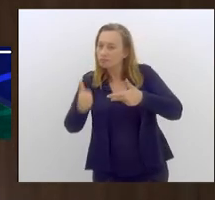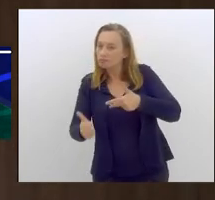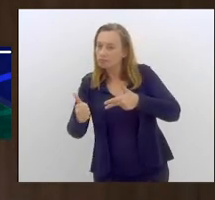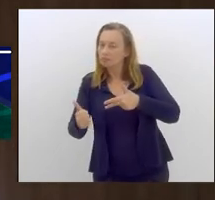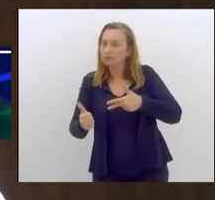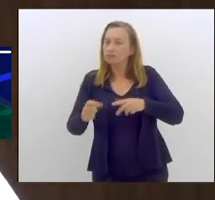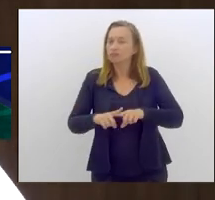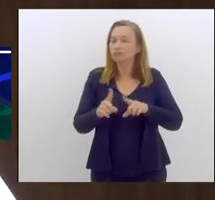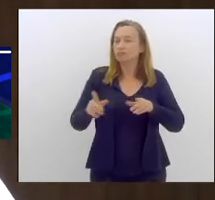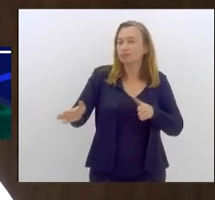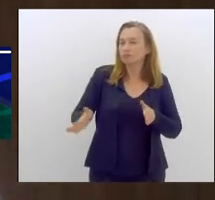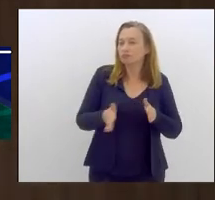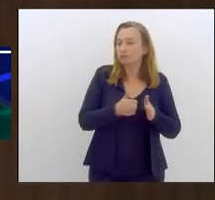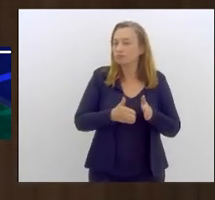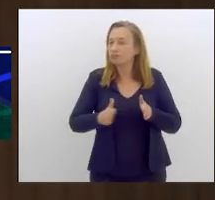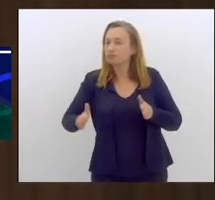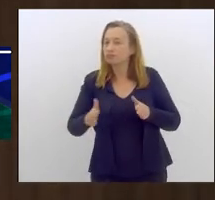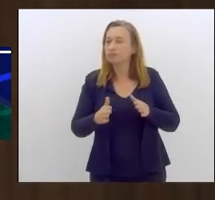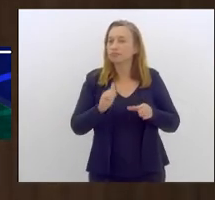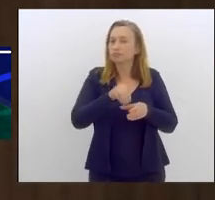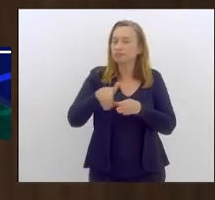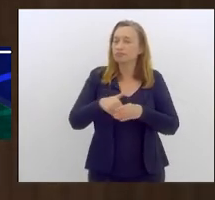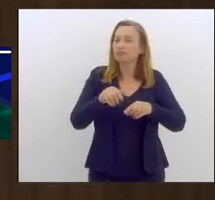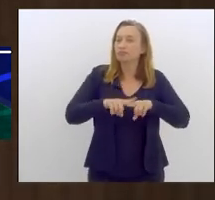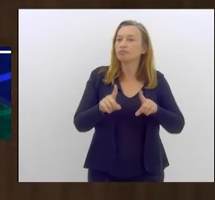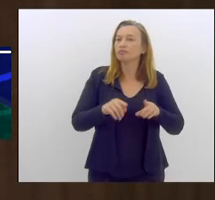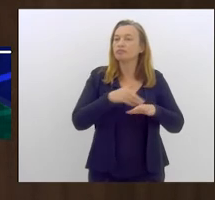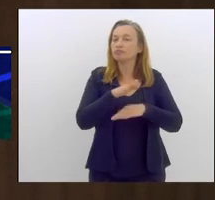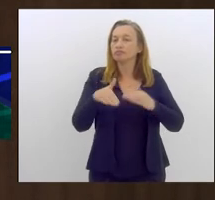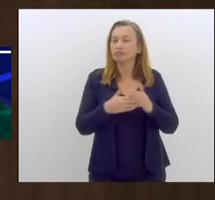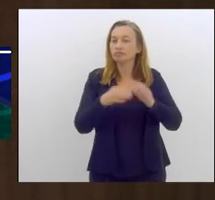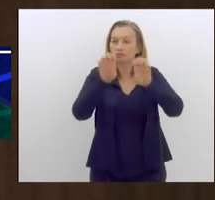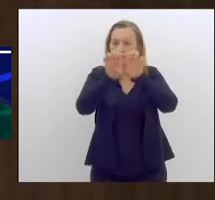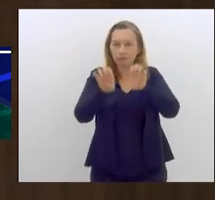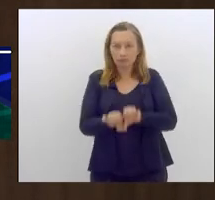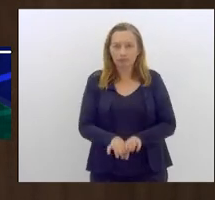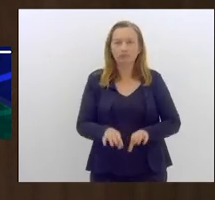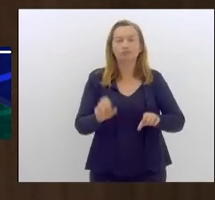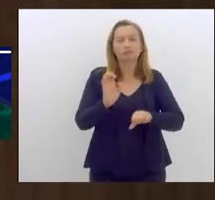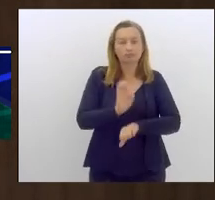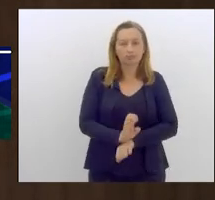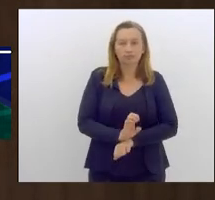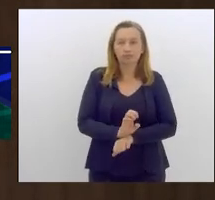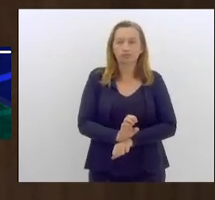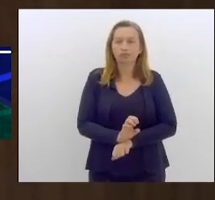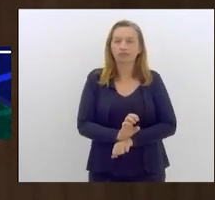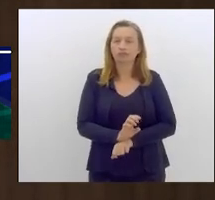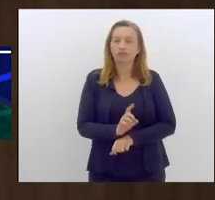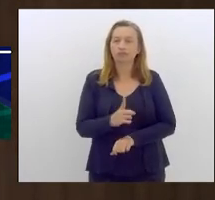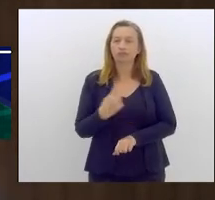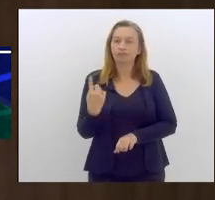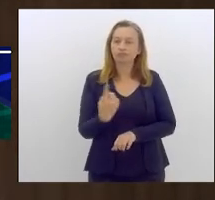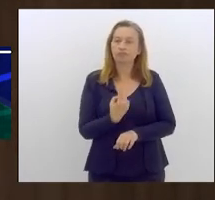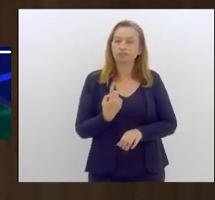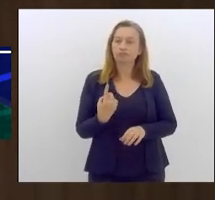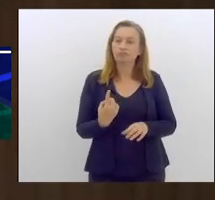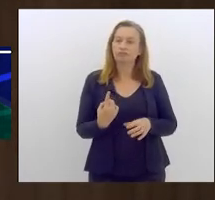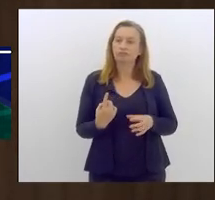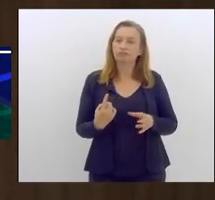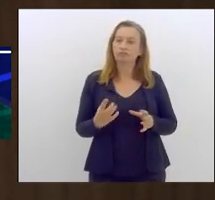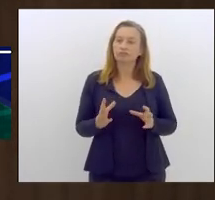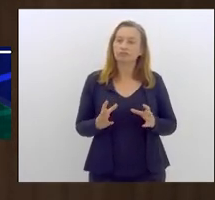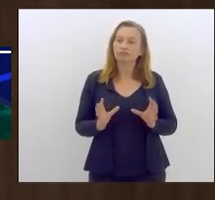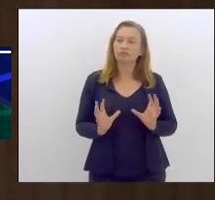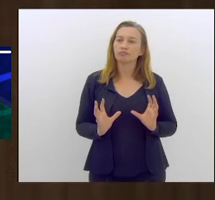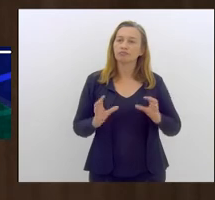no processo eleitoral democrático, mas em todas as estruturas do Estado. A nossa rede é uma das maiores da